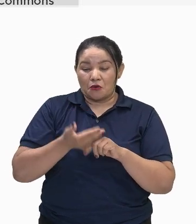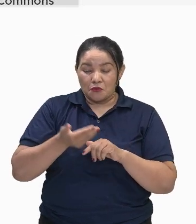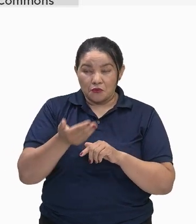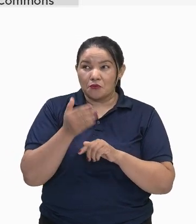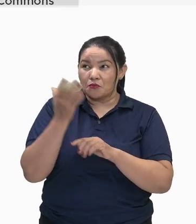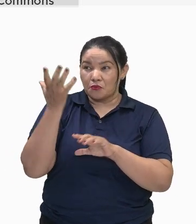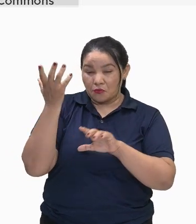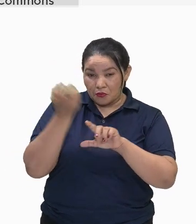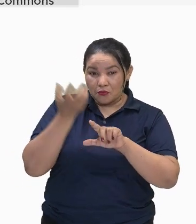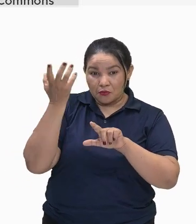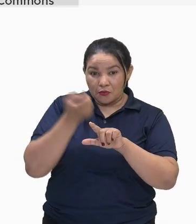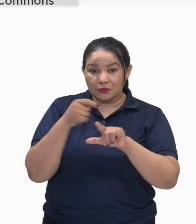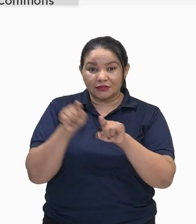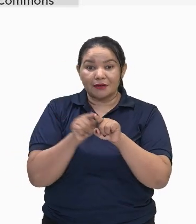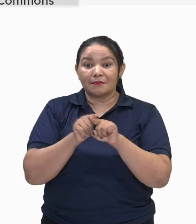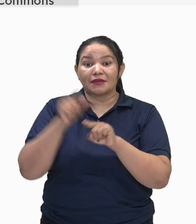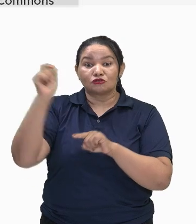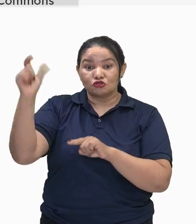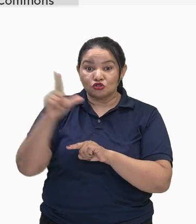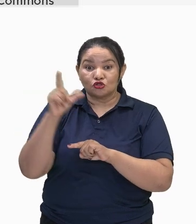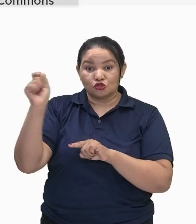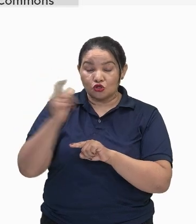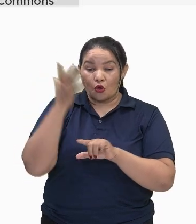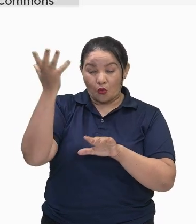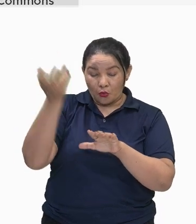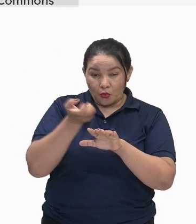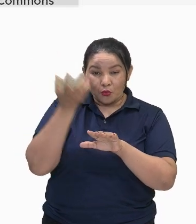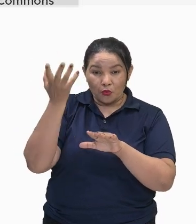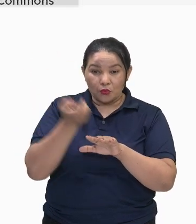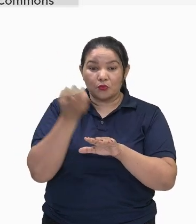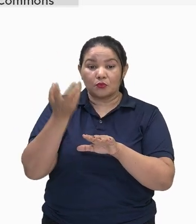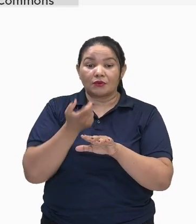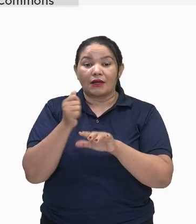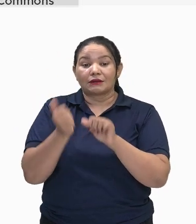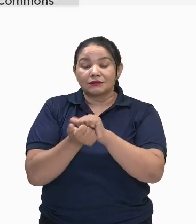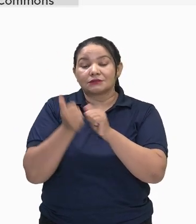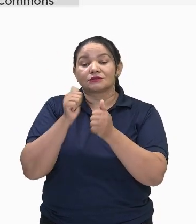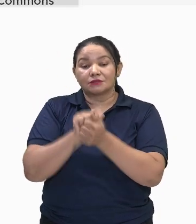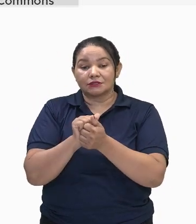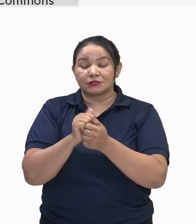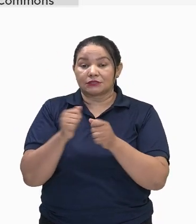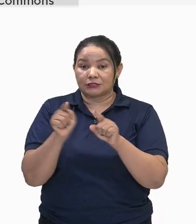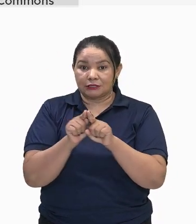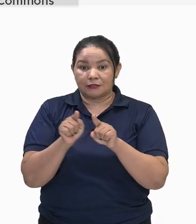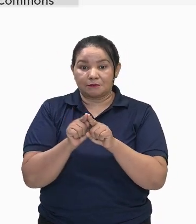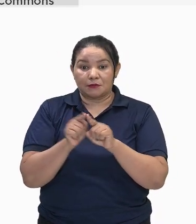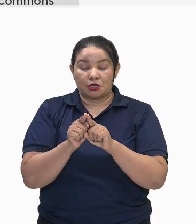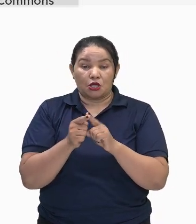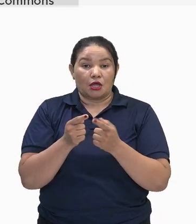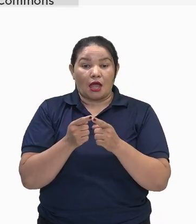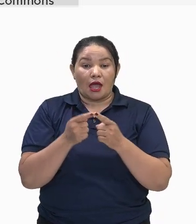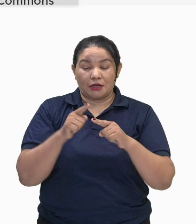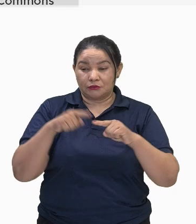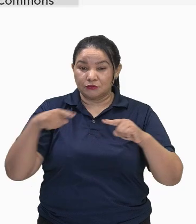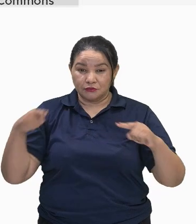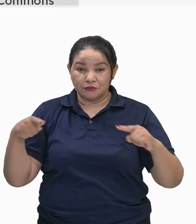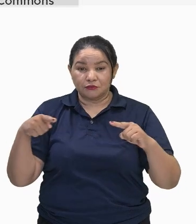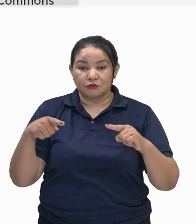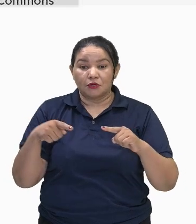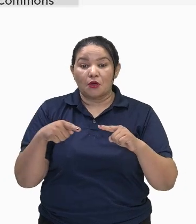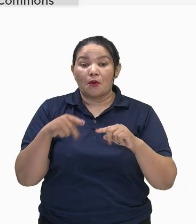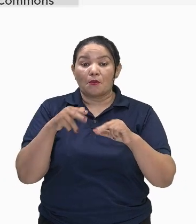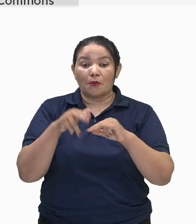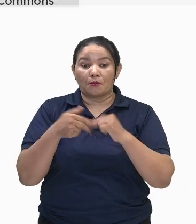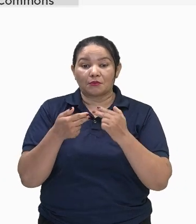solar e produzem corrente contínua, que é convertida em corrente alternada por